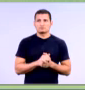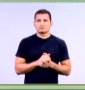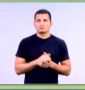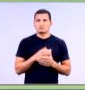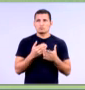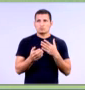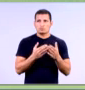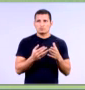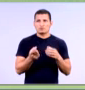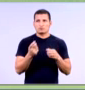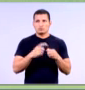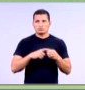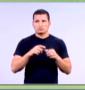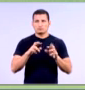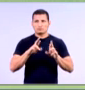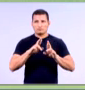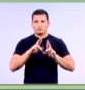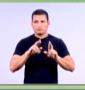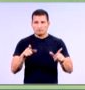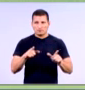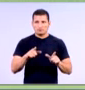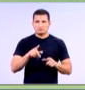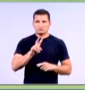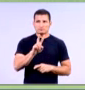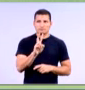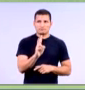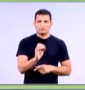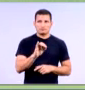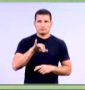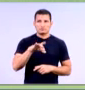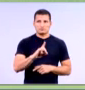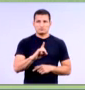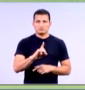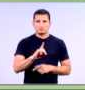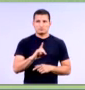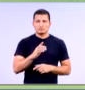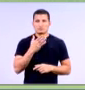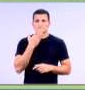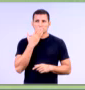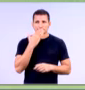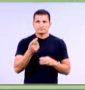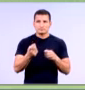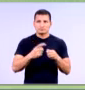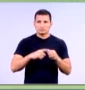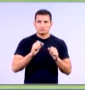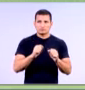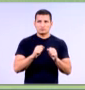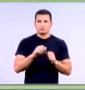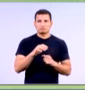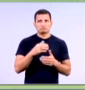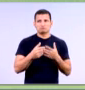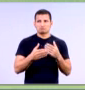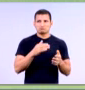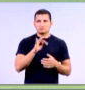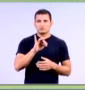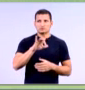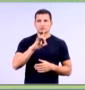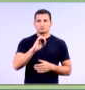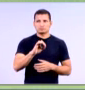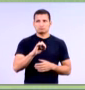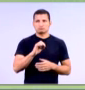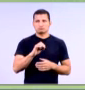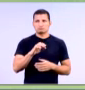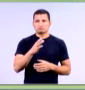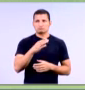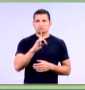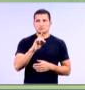de retorno diferente de void, né? E o tipo de retorno pode ser qualquer tipo de dado. Pode ser um inteiro,